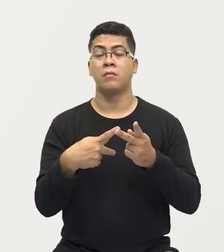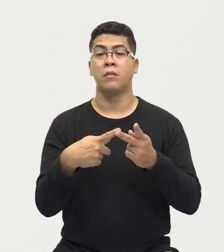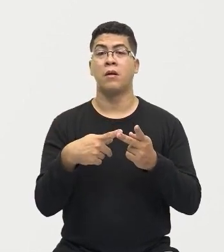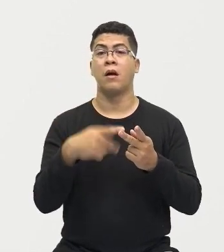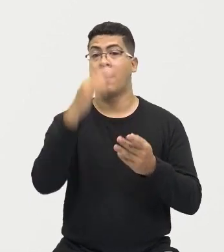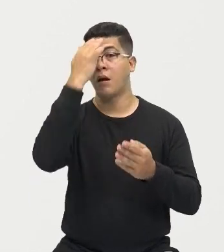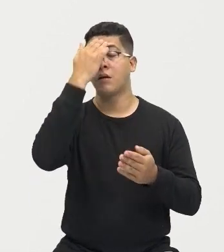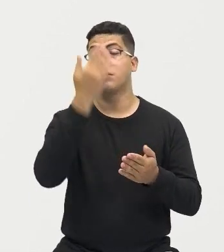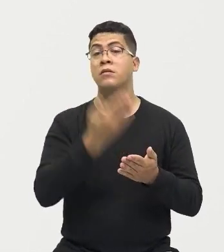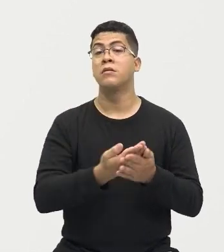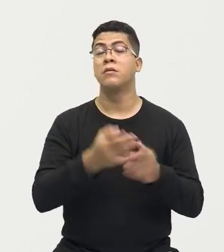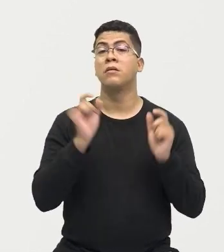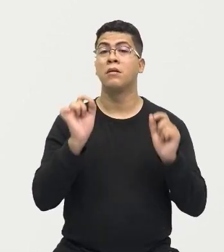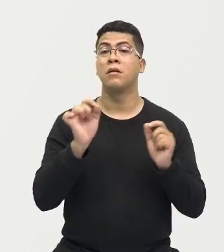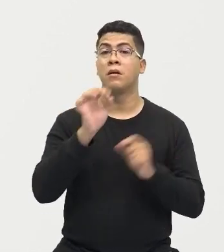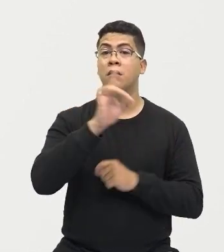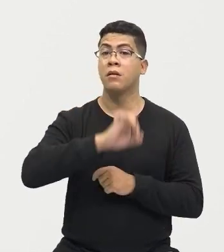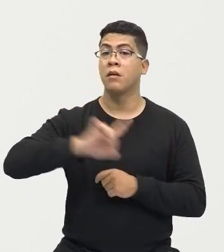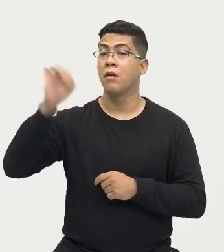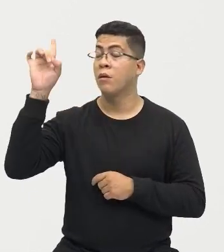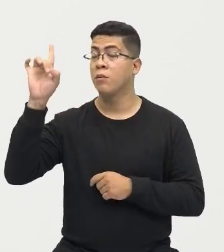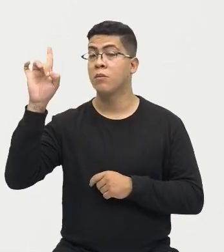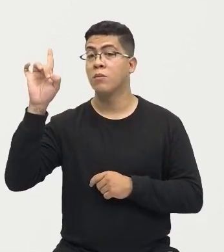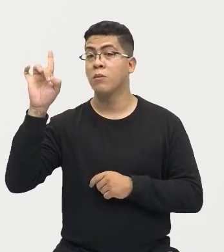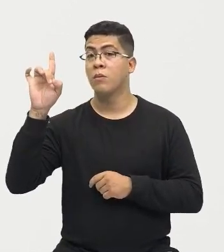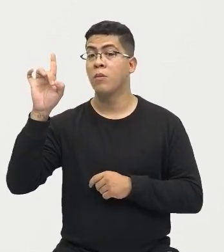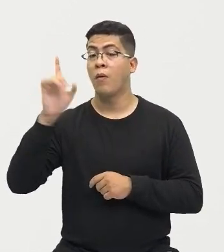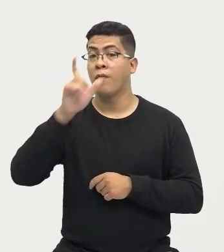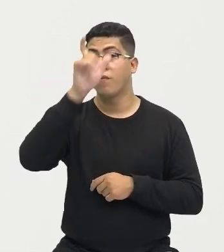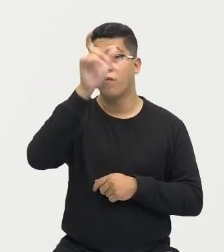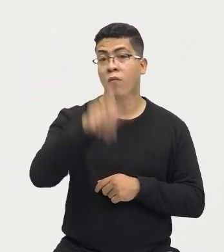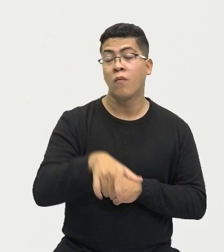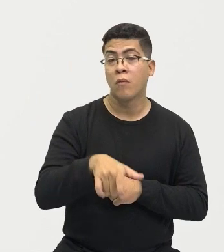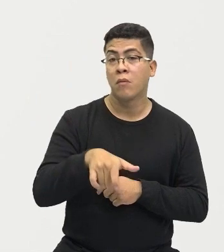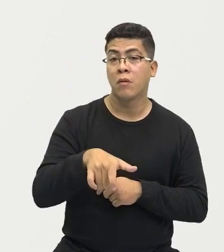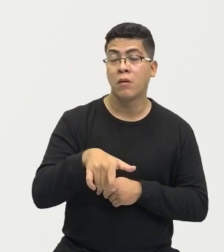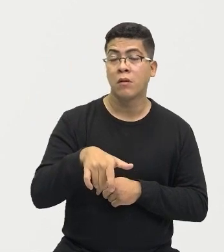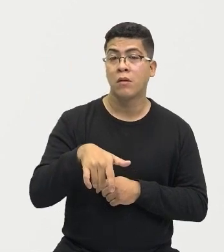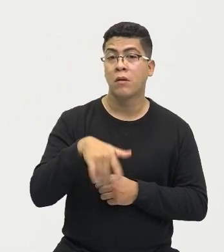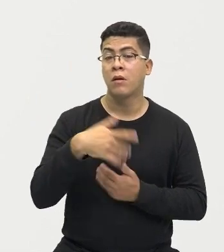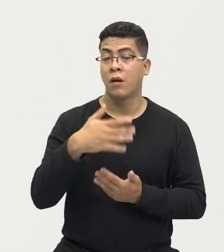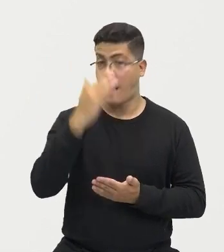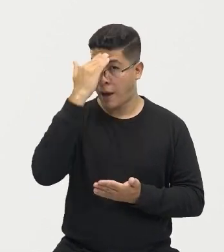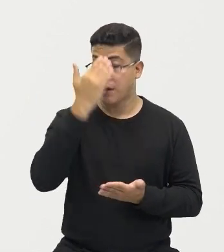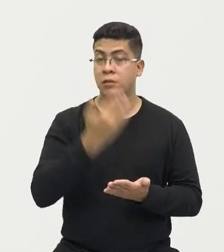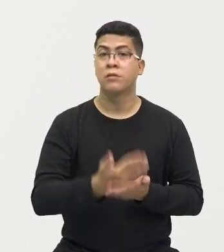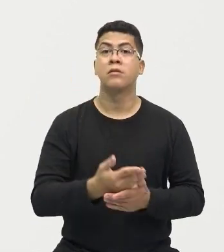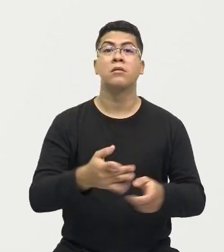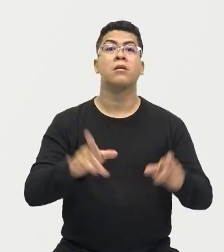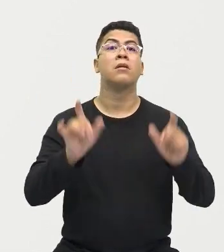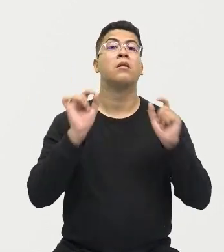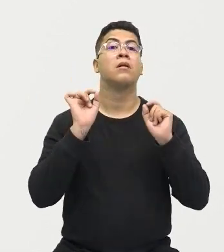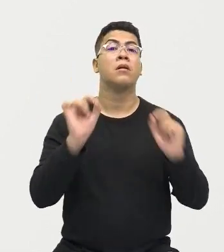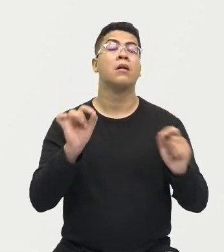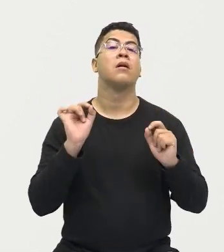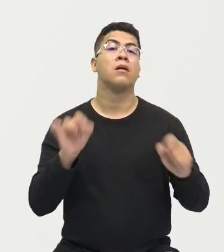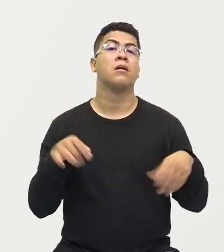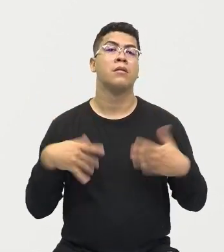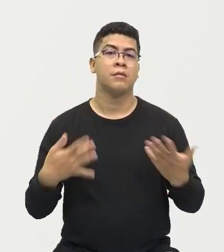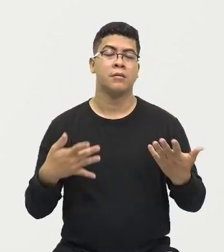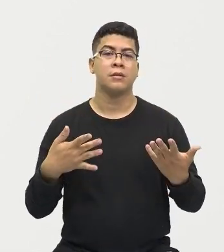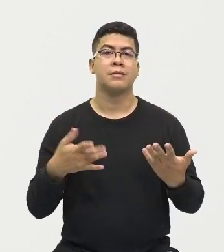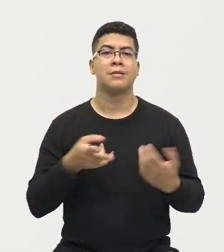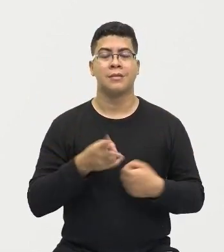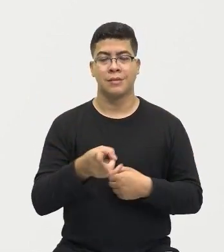em você. Você vai crer em algo sempre. A regência sempre vai pedir essa